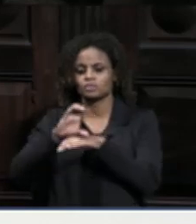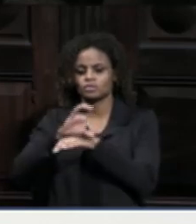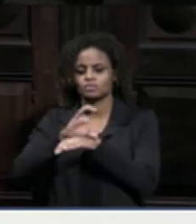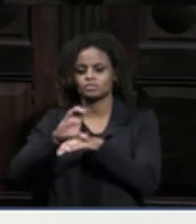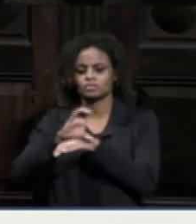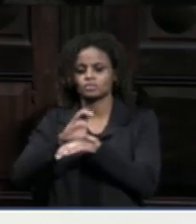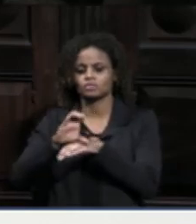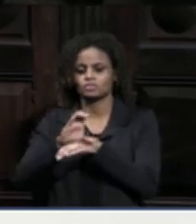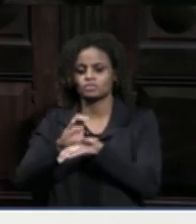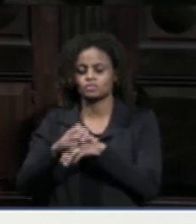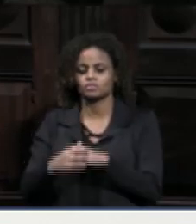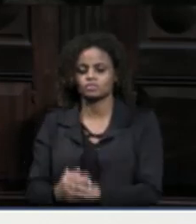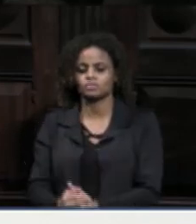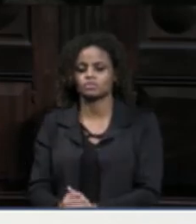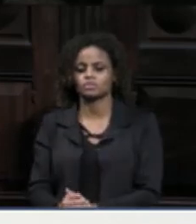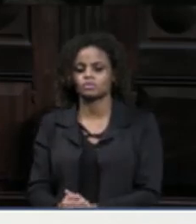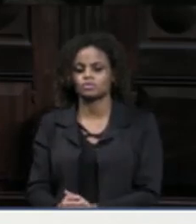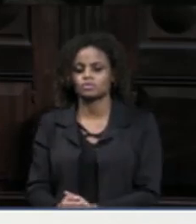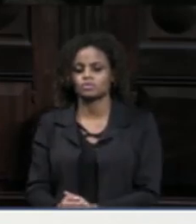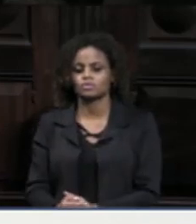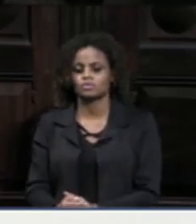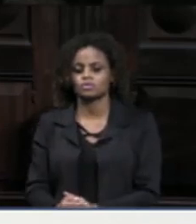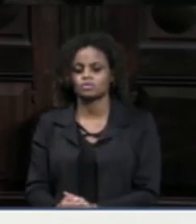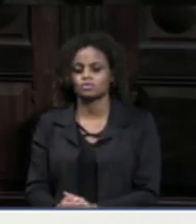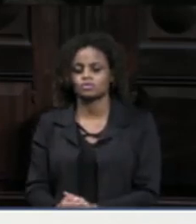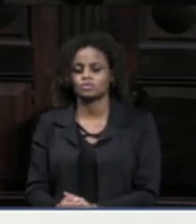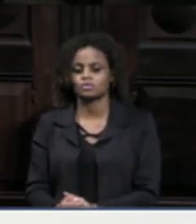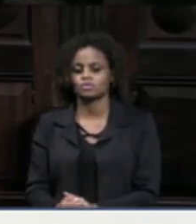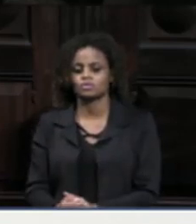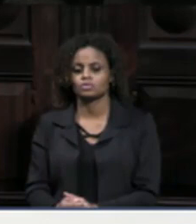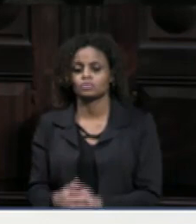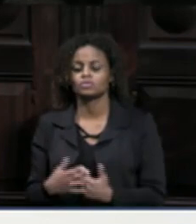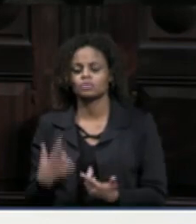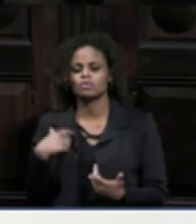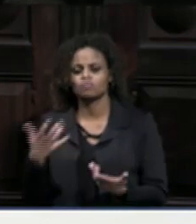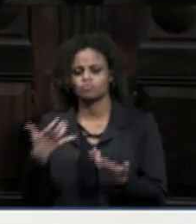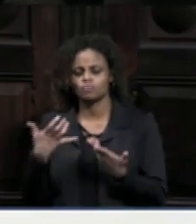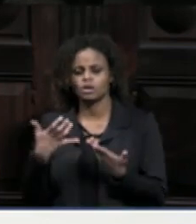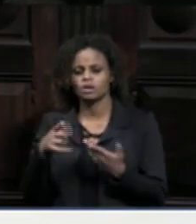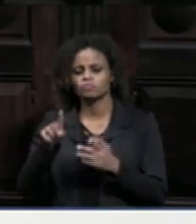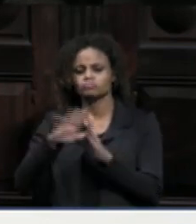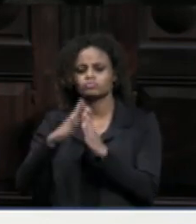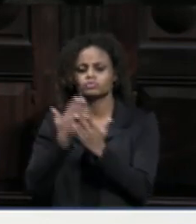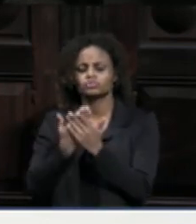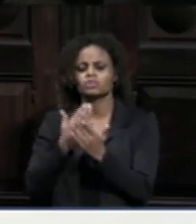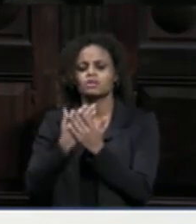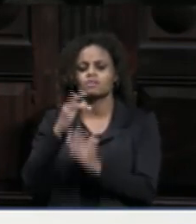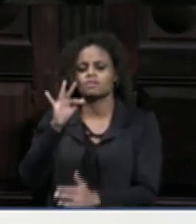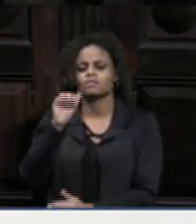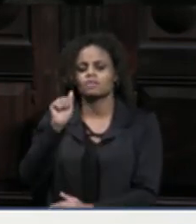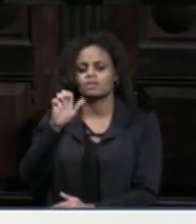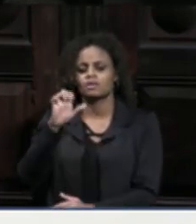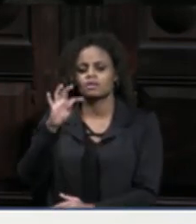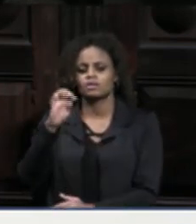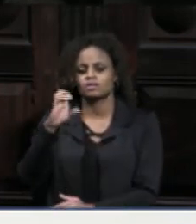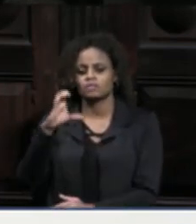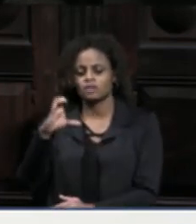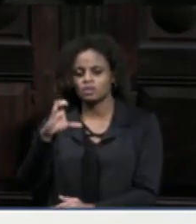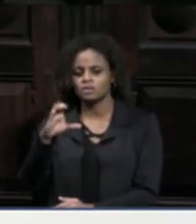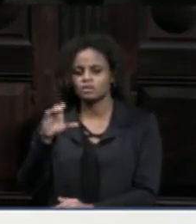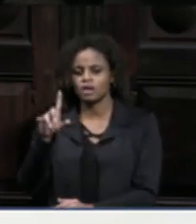constitucionalidade, exatamente porque era uma FATEC dirigindo os